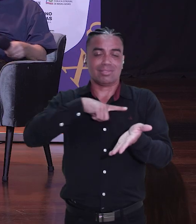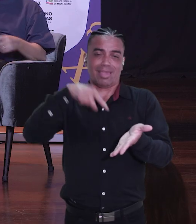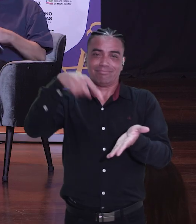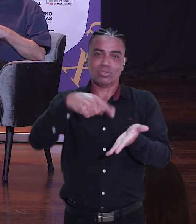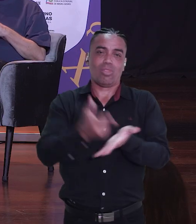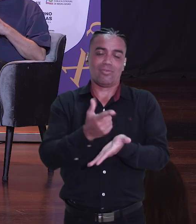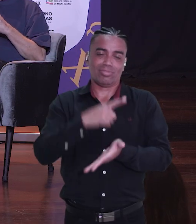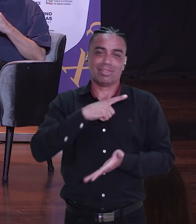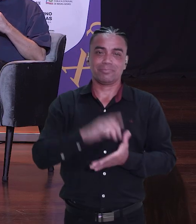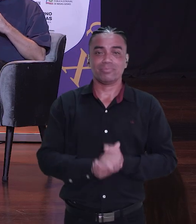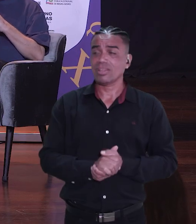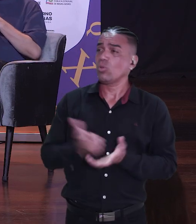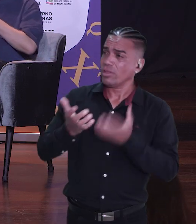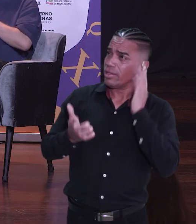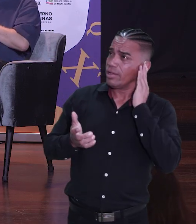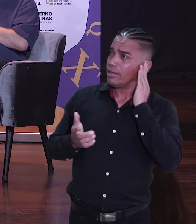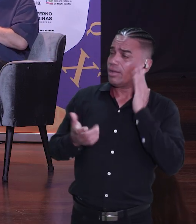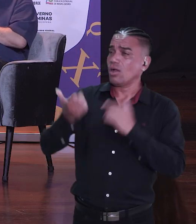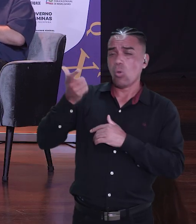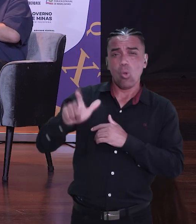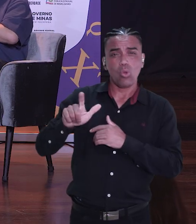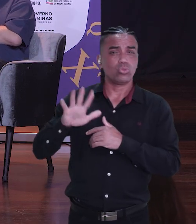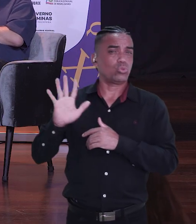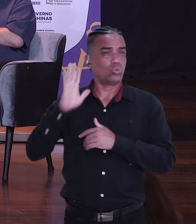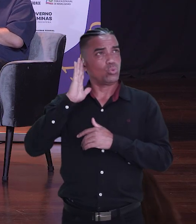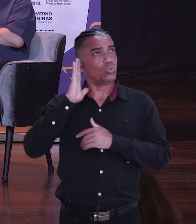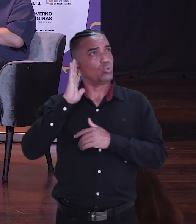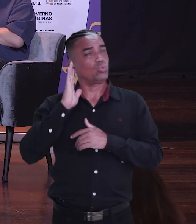as respostas aí nesse livro. Eu queria trazer um